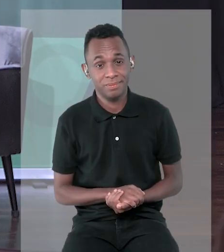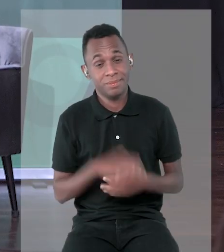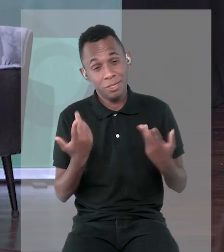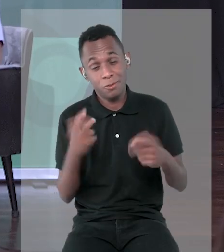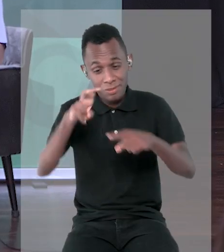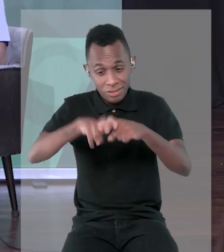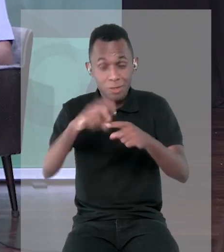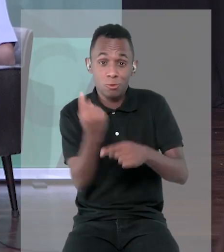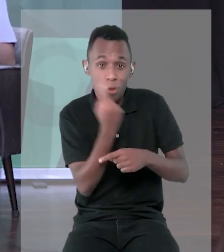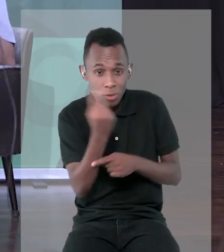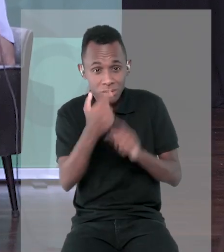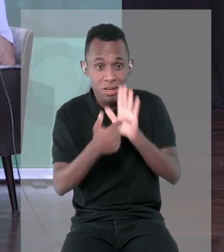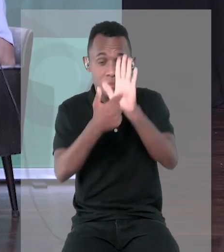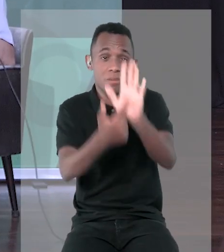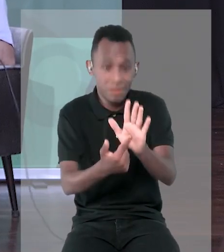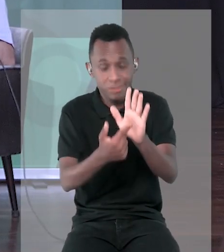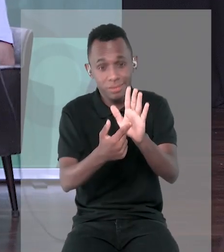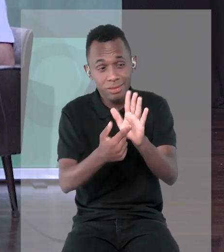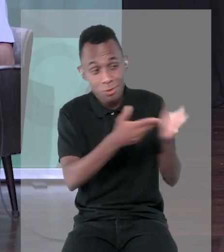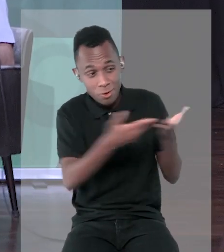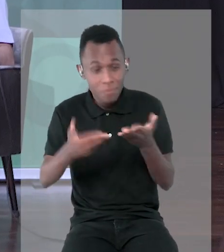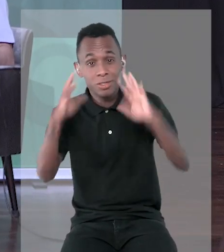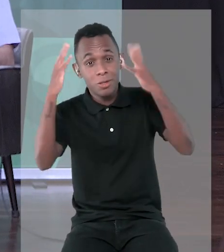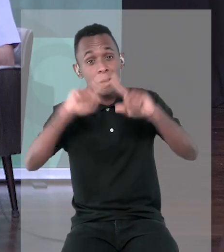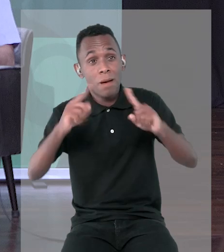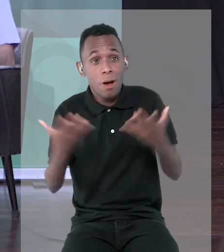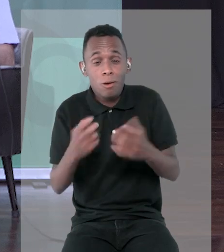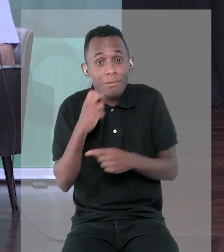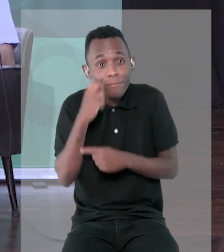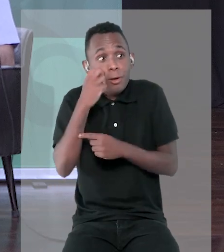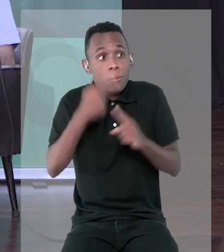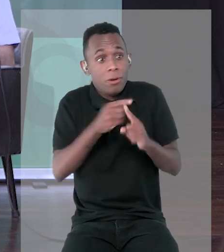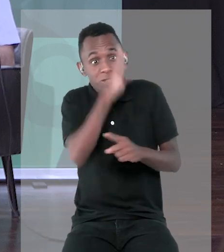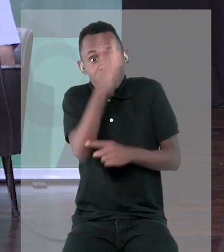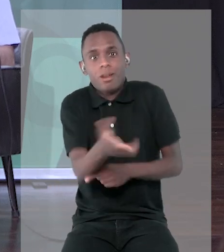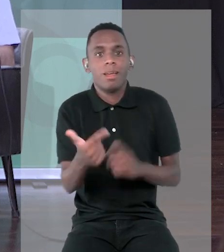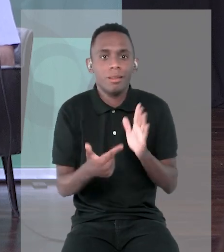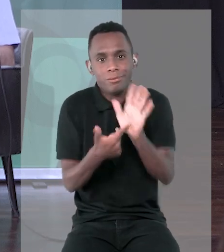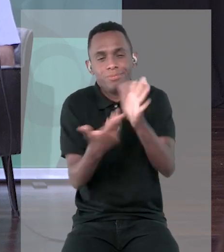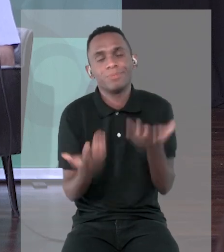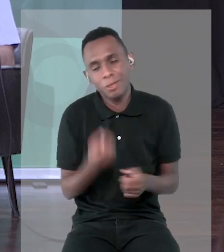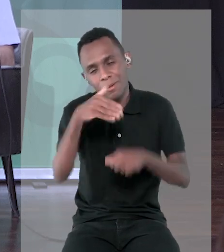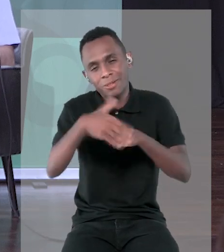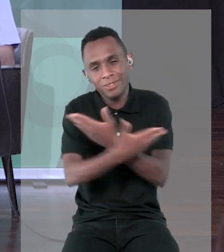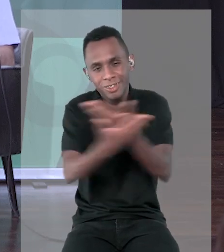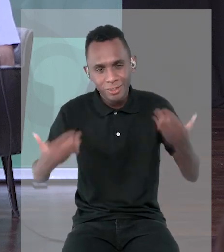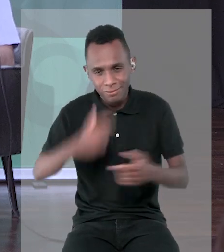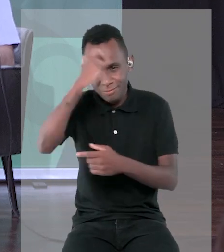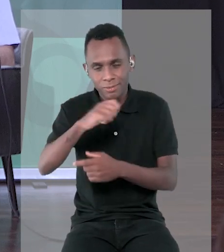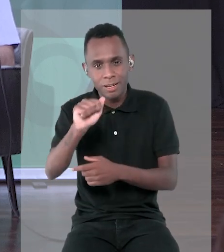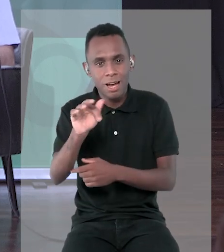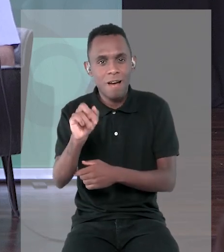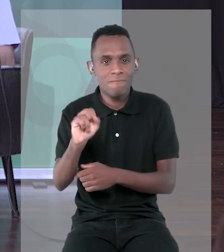Normalmente eu sento sozinho, apresento, falo para a pessoa entrar e bate palma. Agora estou passando vergonha aqui, que eu entrei direto. Muito boa noite a todos. Meu nome é